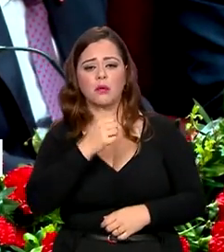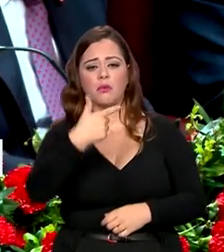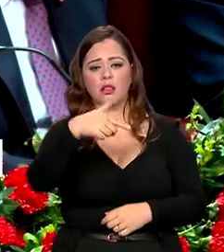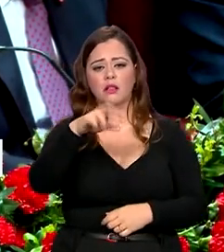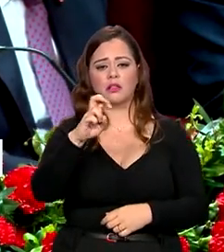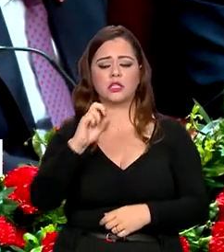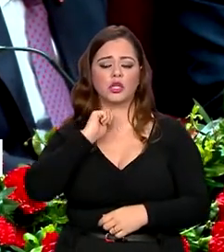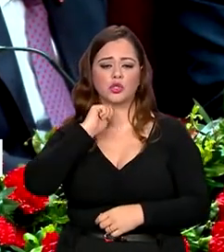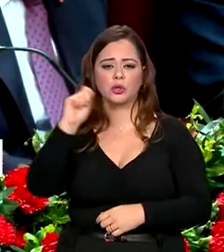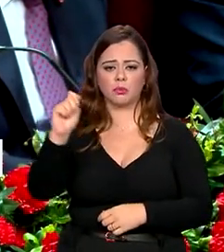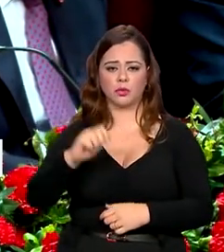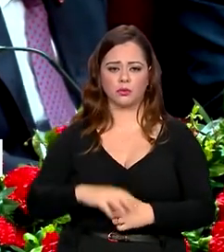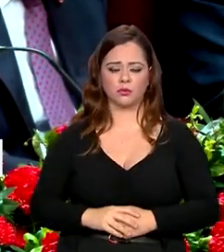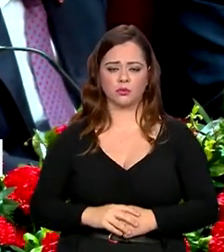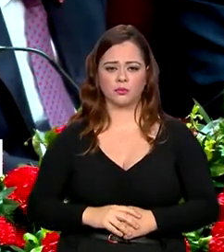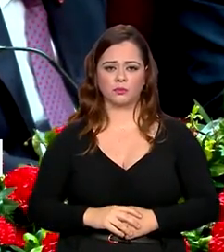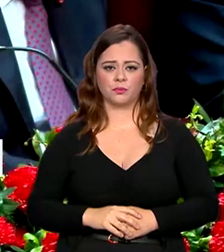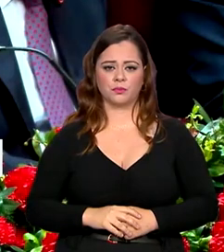abril.